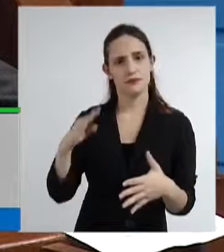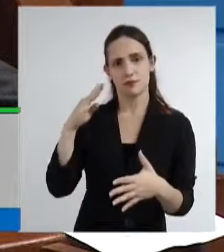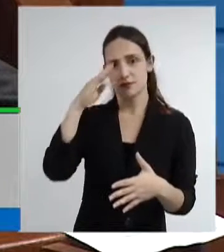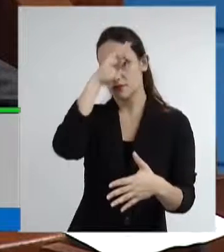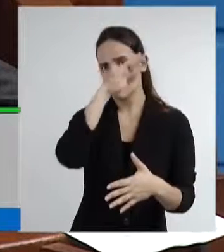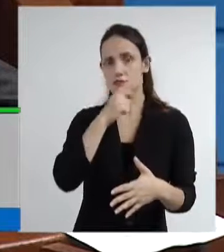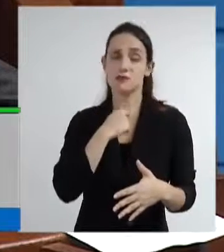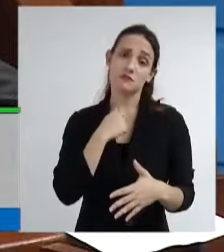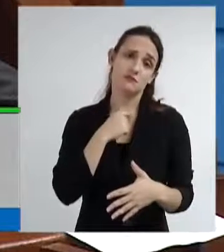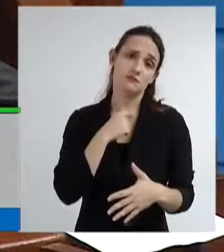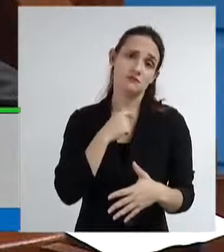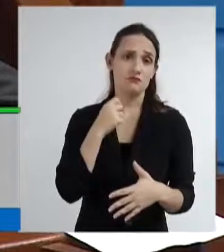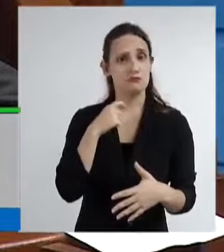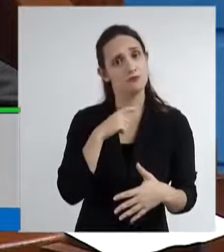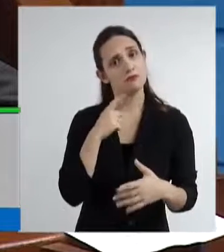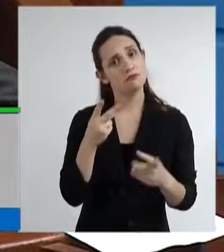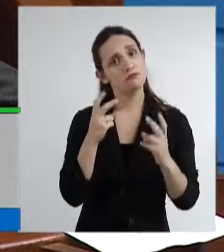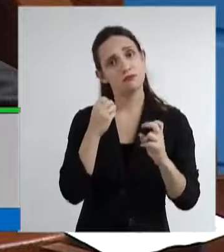Vejo com bons olhos